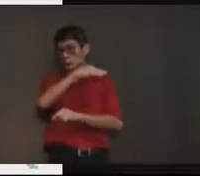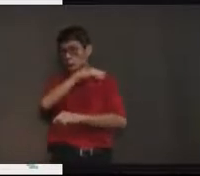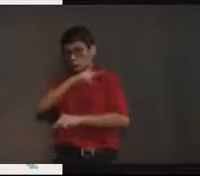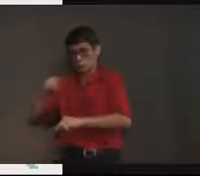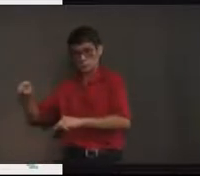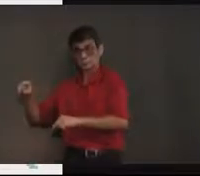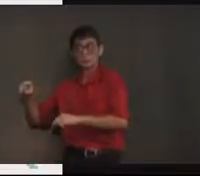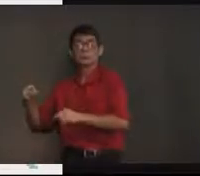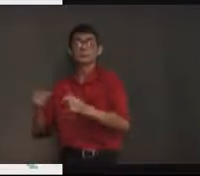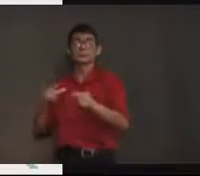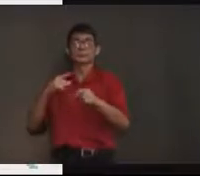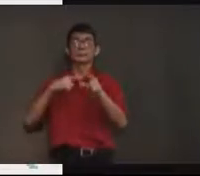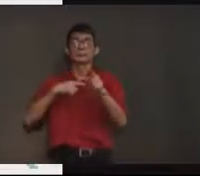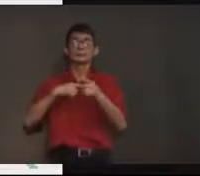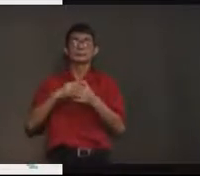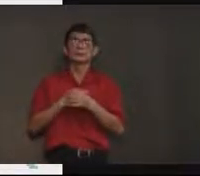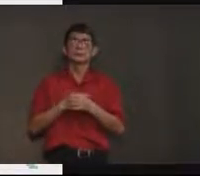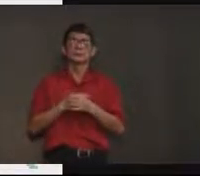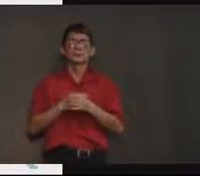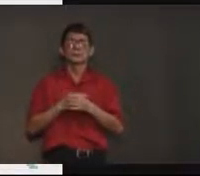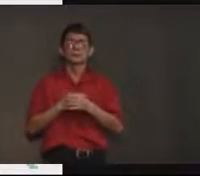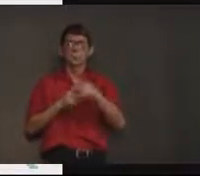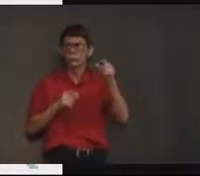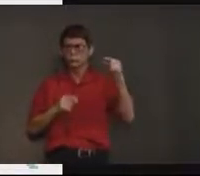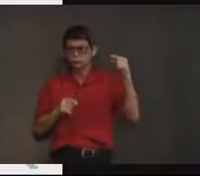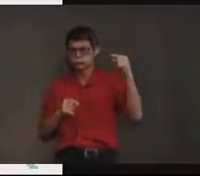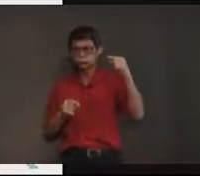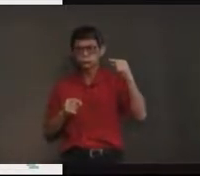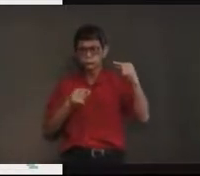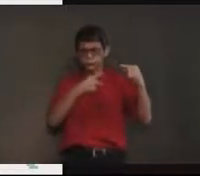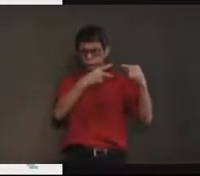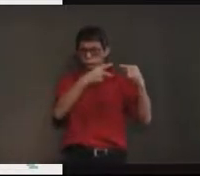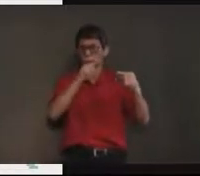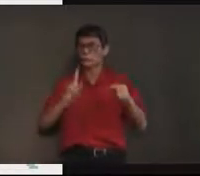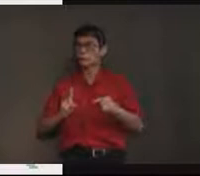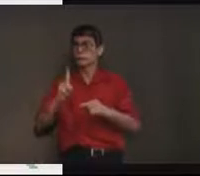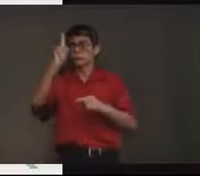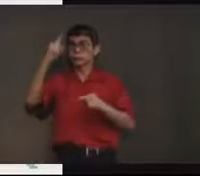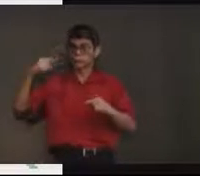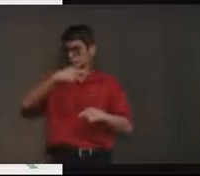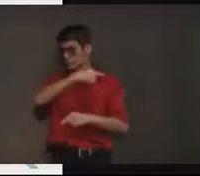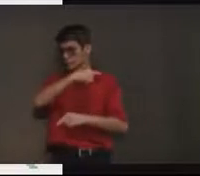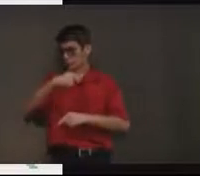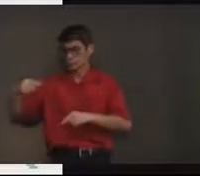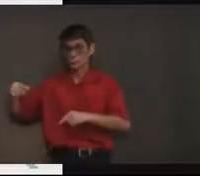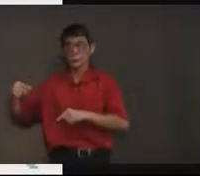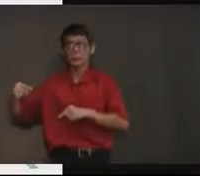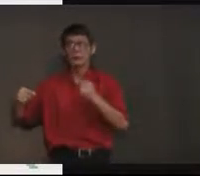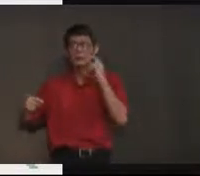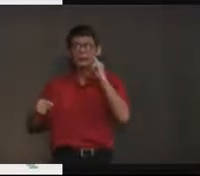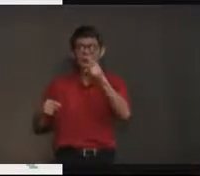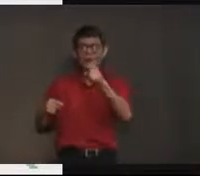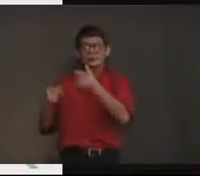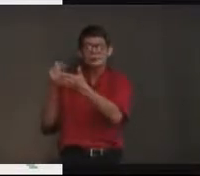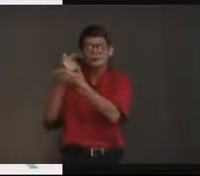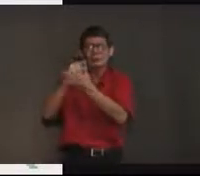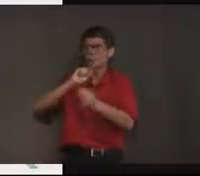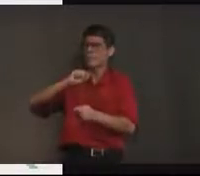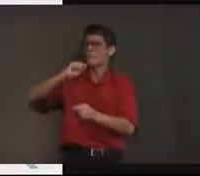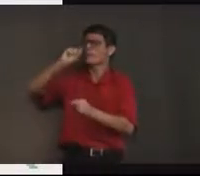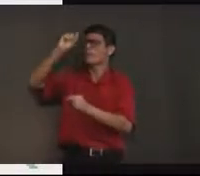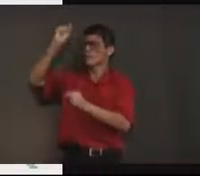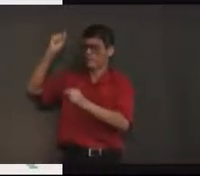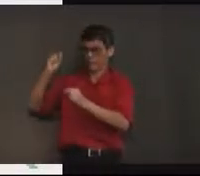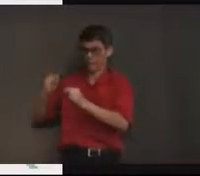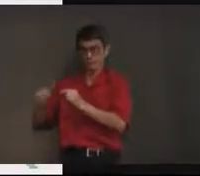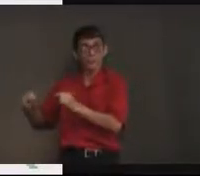então do ponto de intensidade quando você faz um corte vertical e horizontal que você vê são aquelas figurinhas pontilhadas